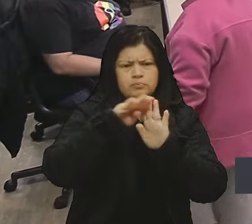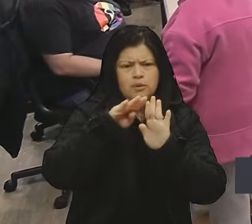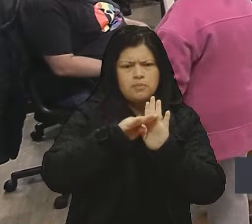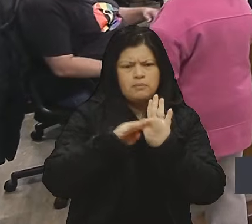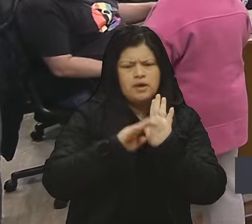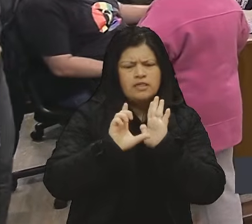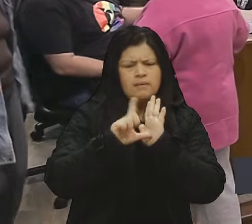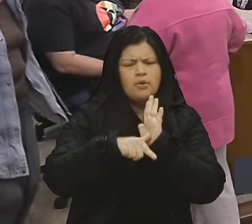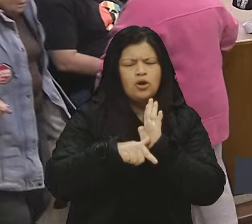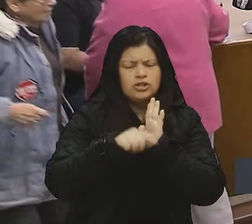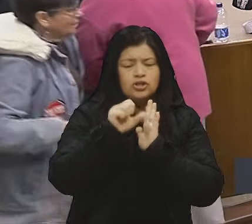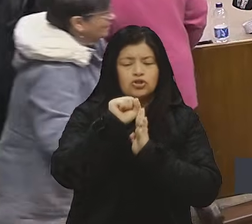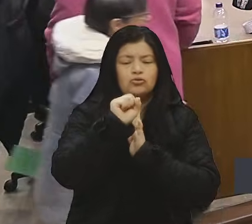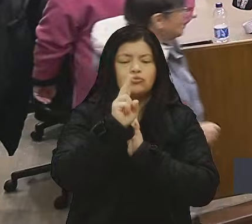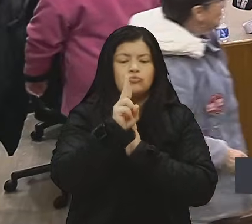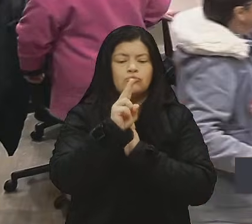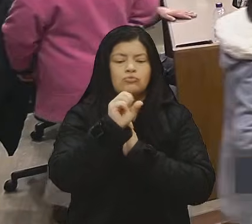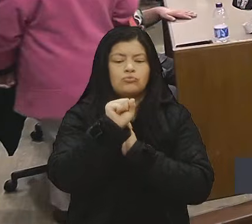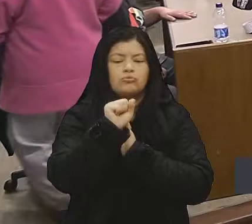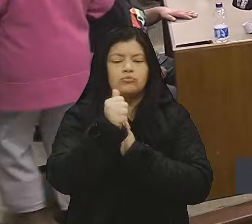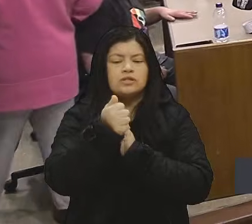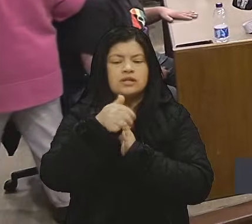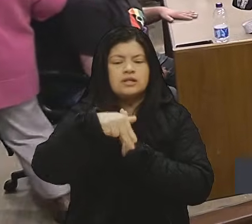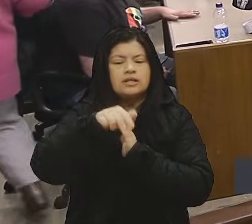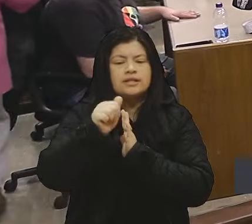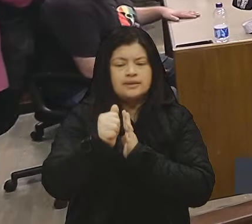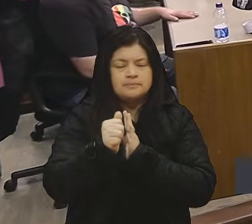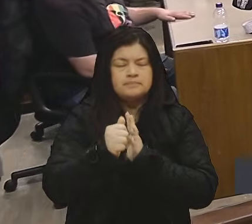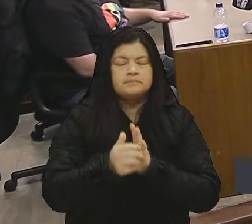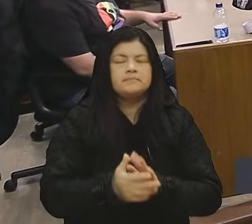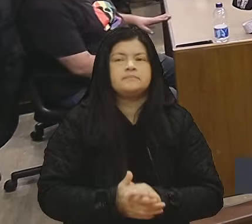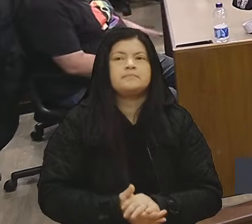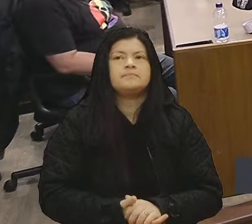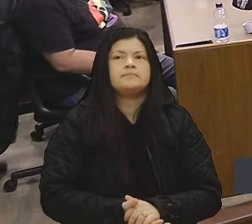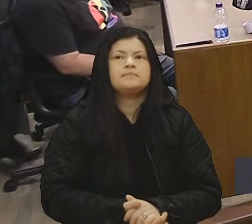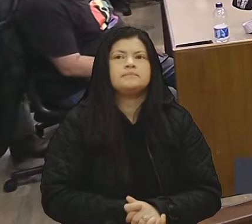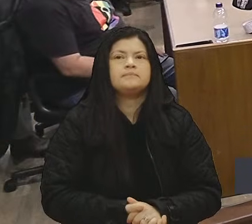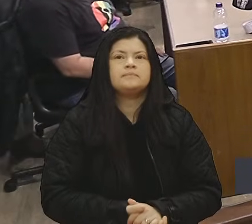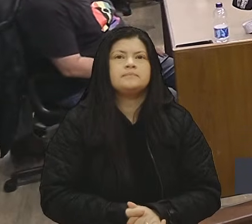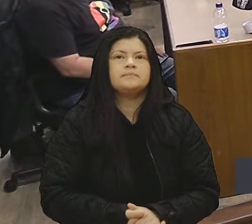Posteriormente, a Suzana, depois da prof. Helenir.